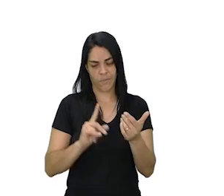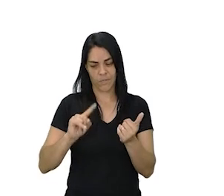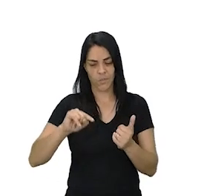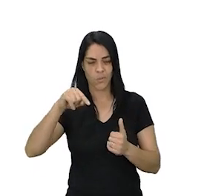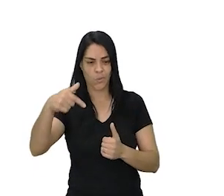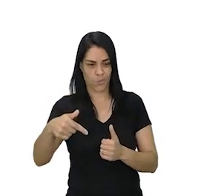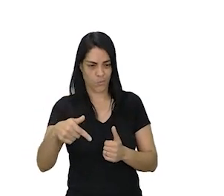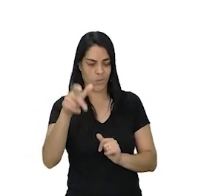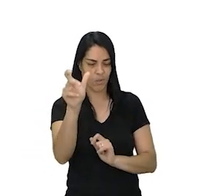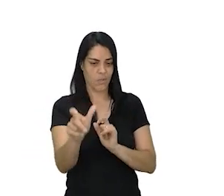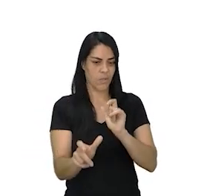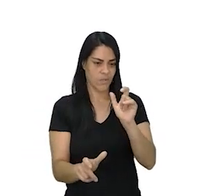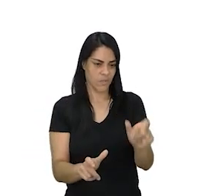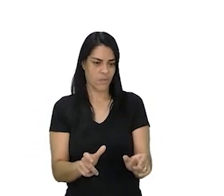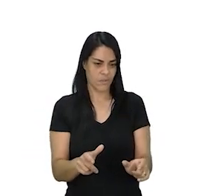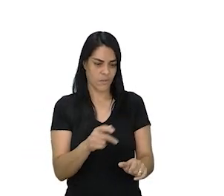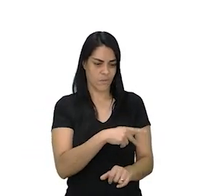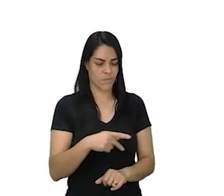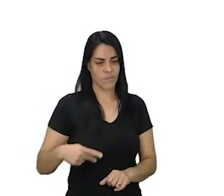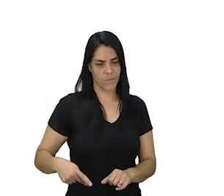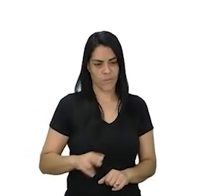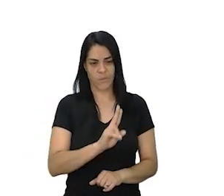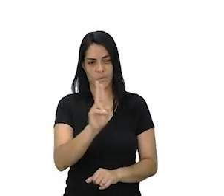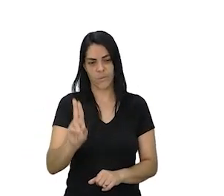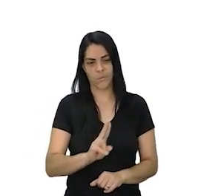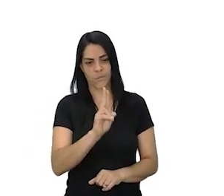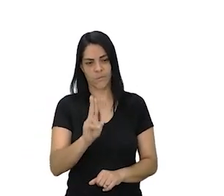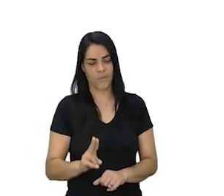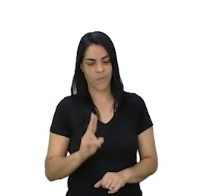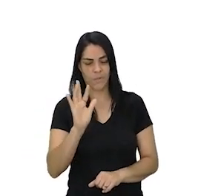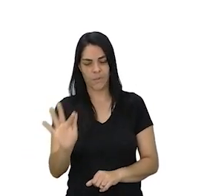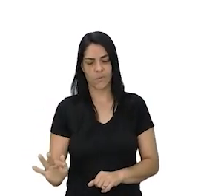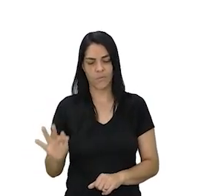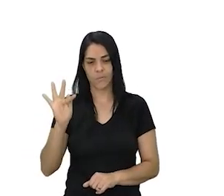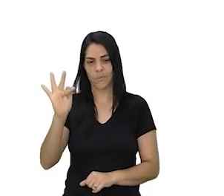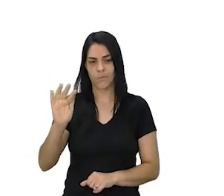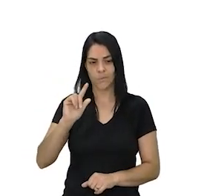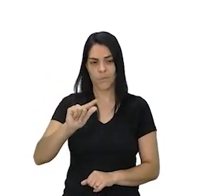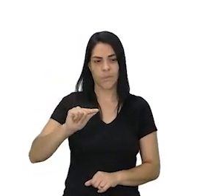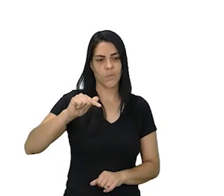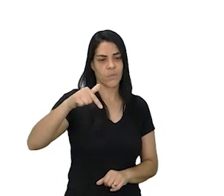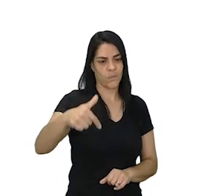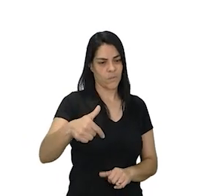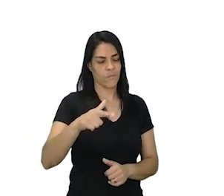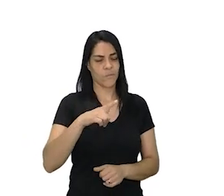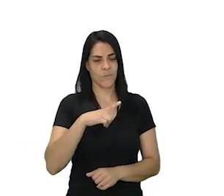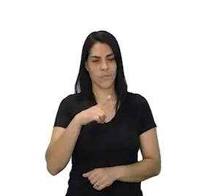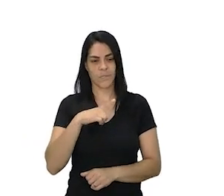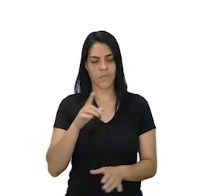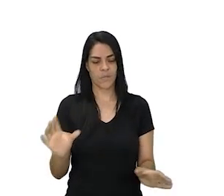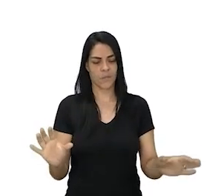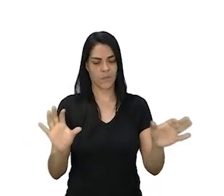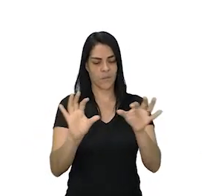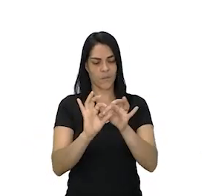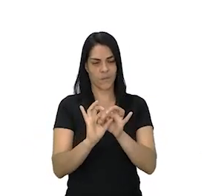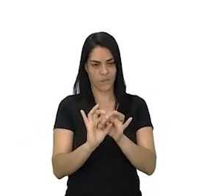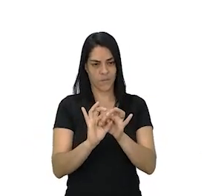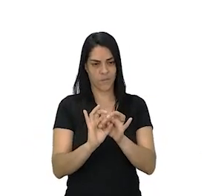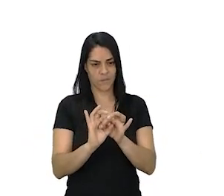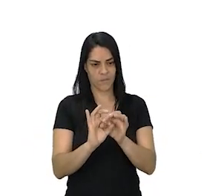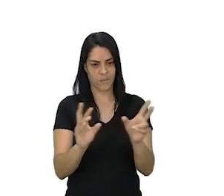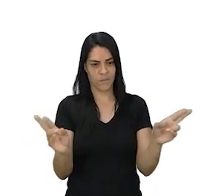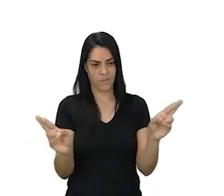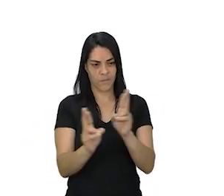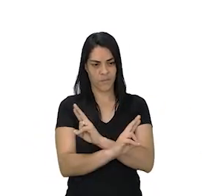pode utilizar para que ele possa estabelecer, no fundo, uma conexão entre o